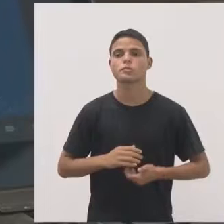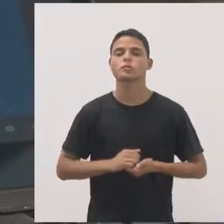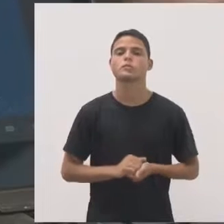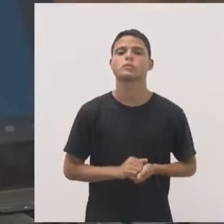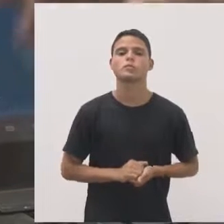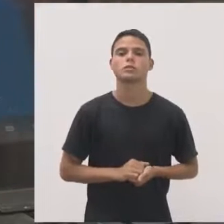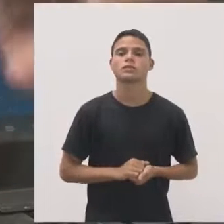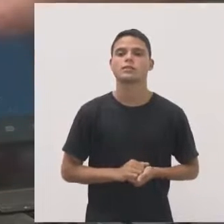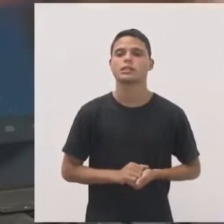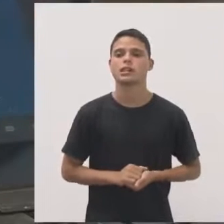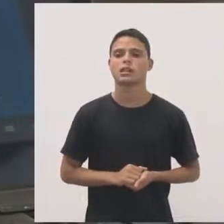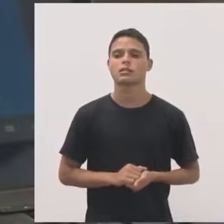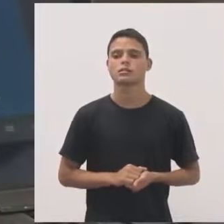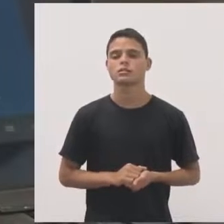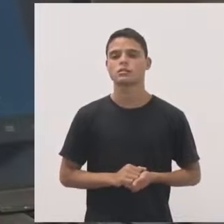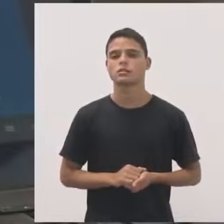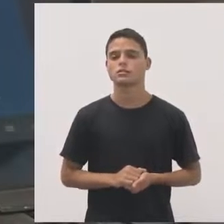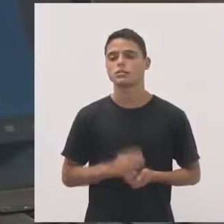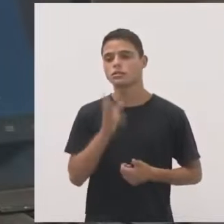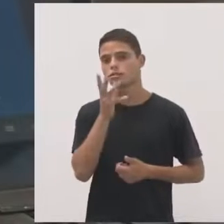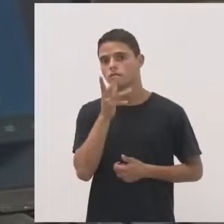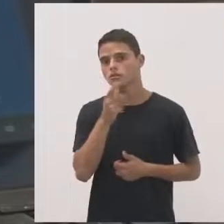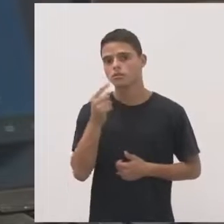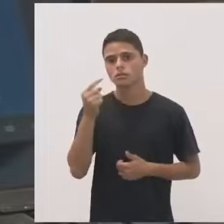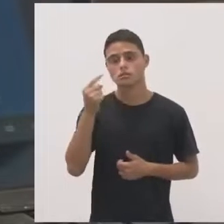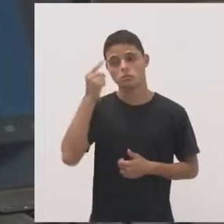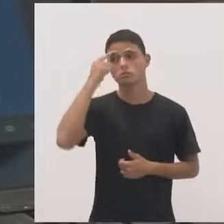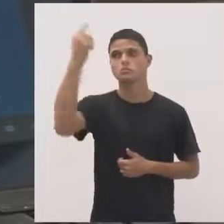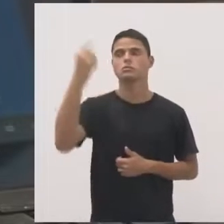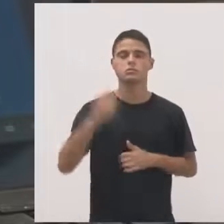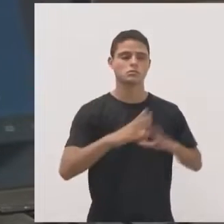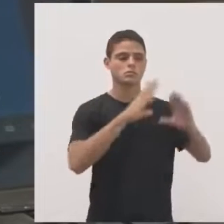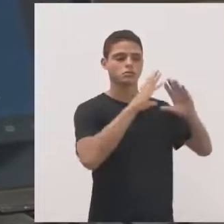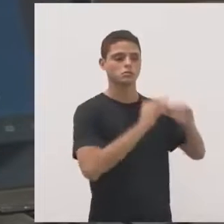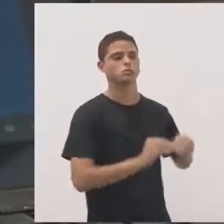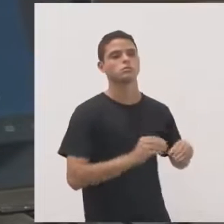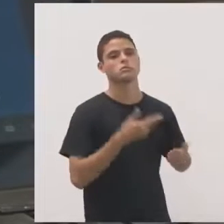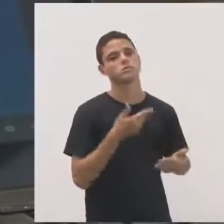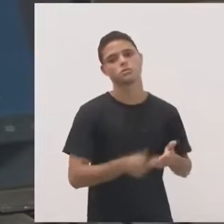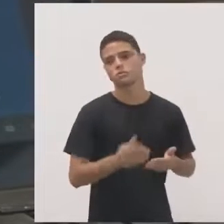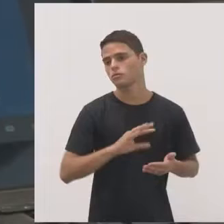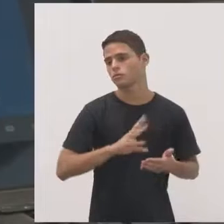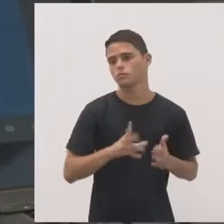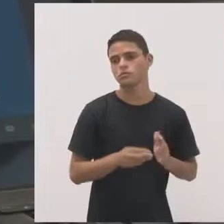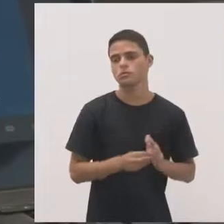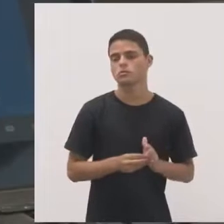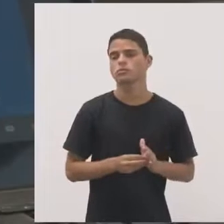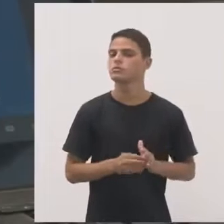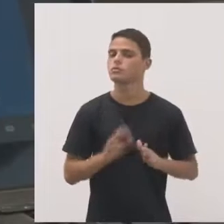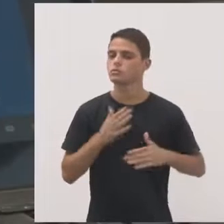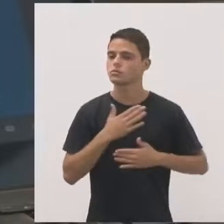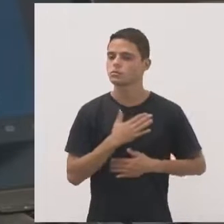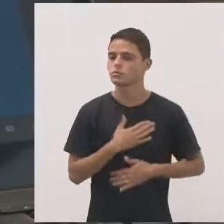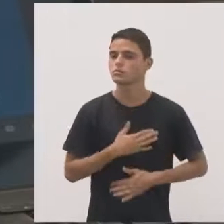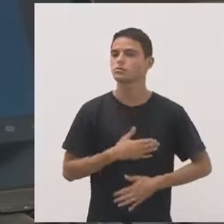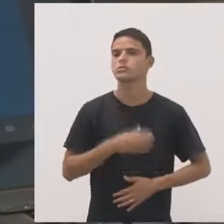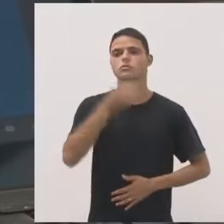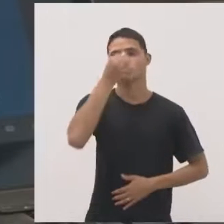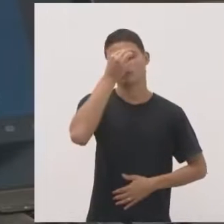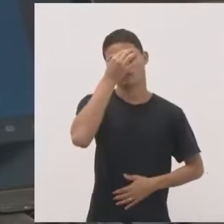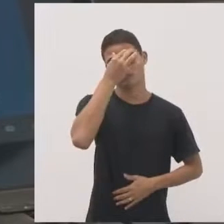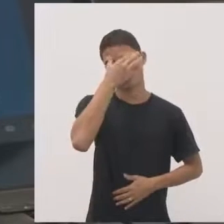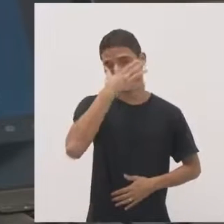e a pessoa tá rodando assim o Windows, ela vai lá e desliga. Nossa. Ela perde tudo, tá? Então já teve bastante caso disso